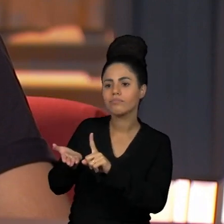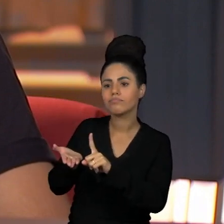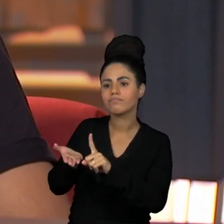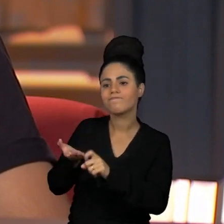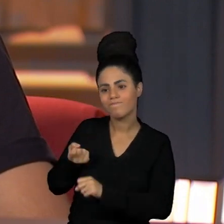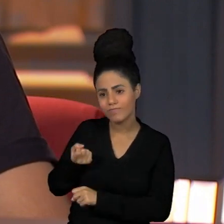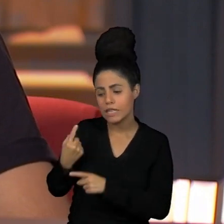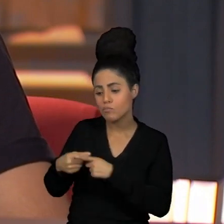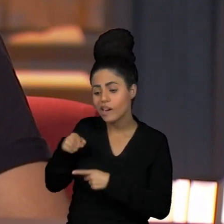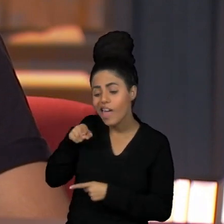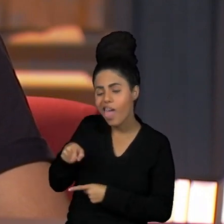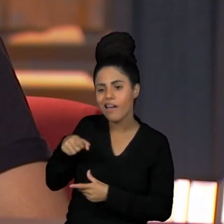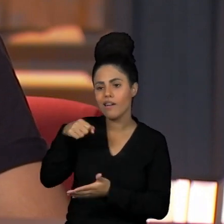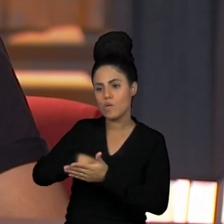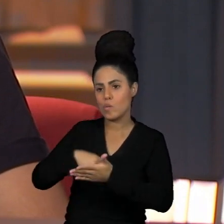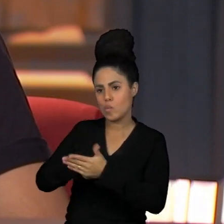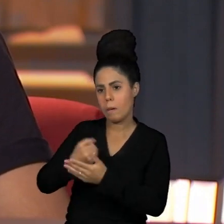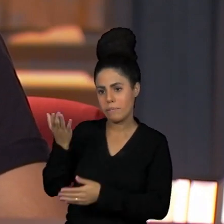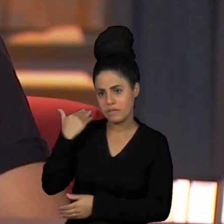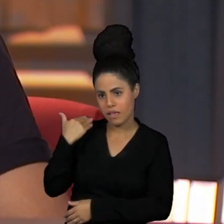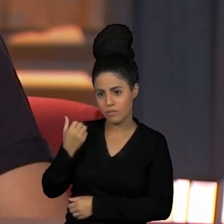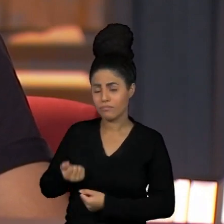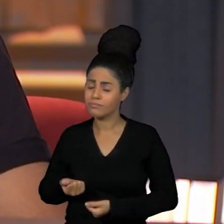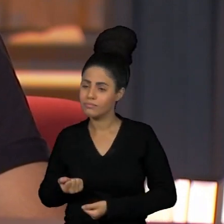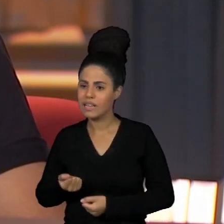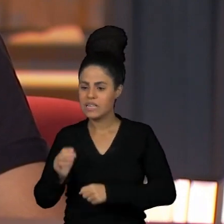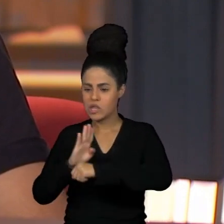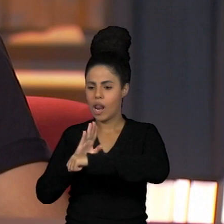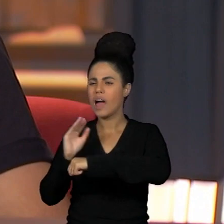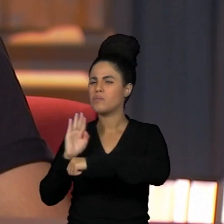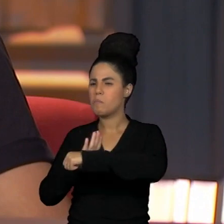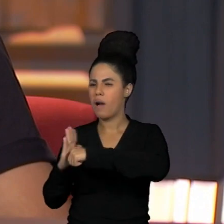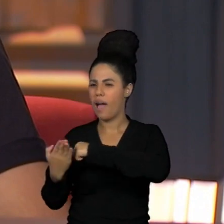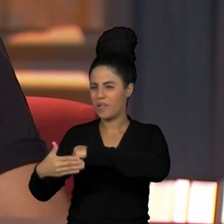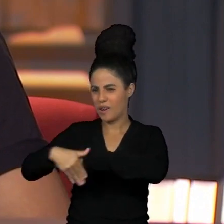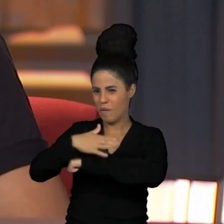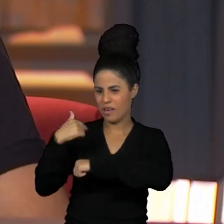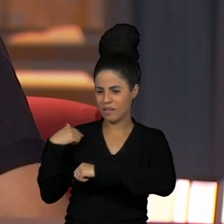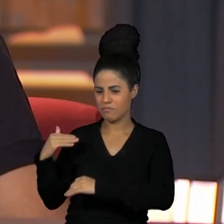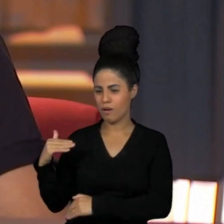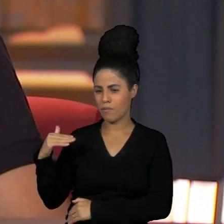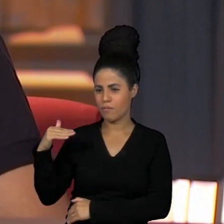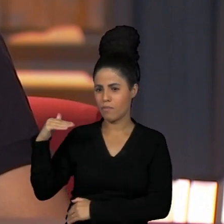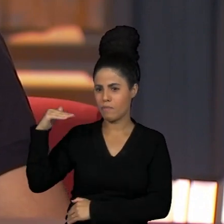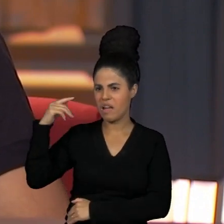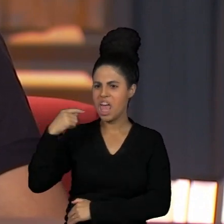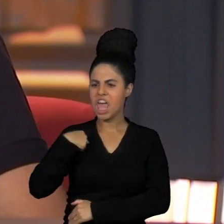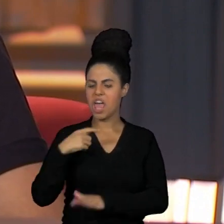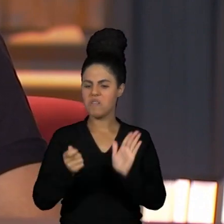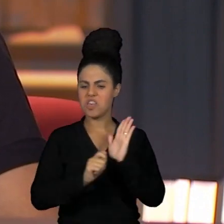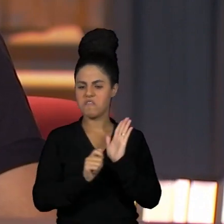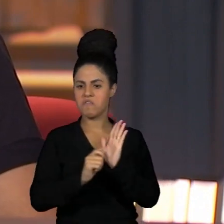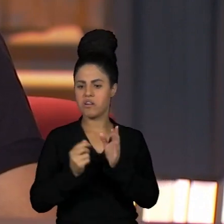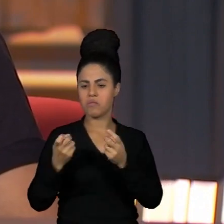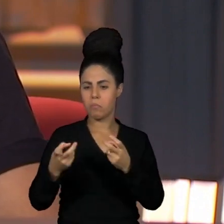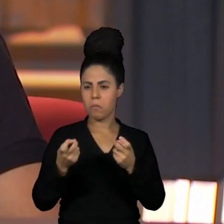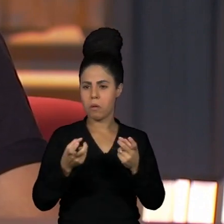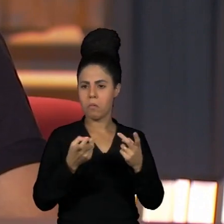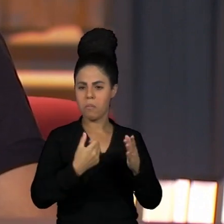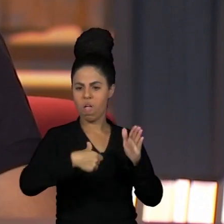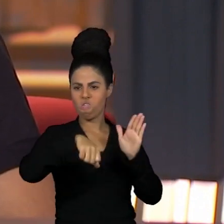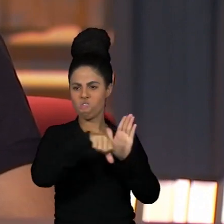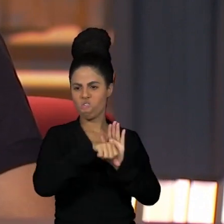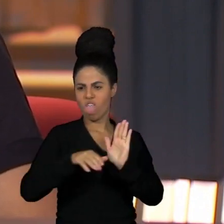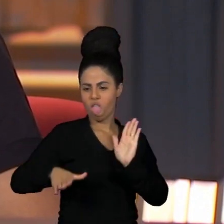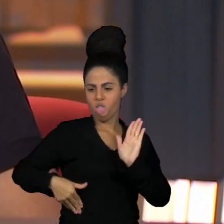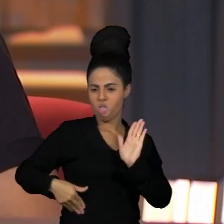Que enquanto muitos na rua que eu cresci falavam que eu seria mais um traficante, mais um